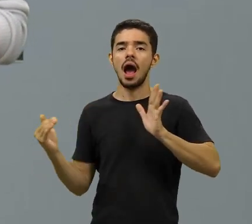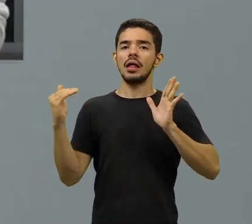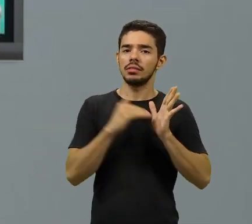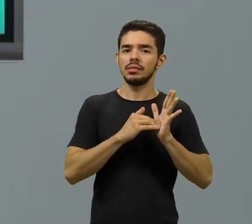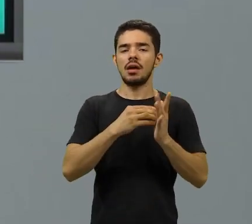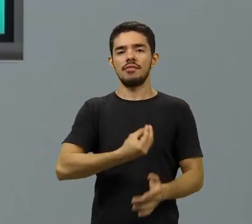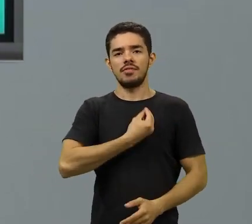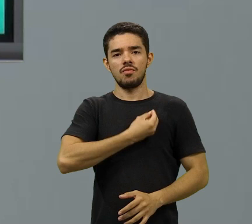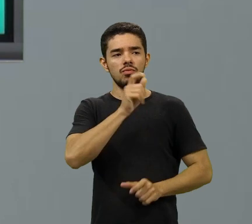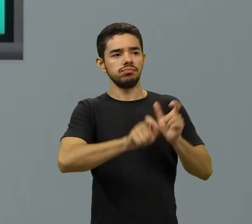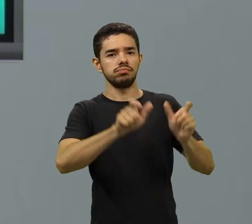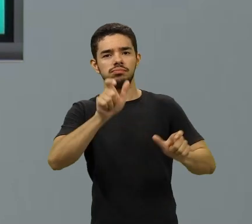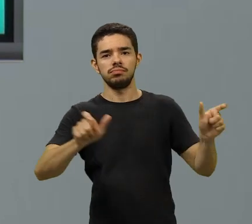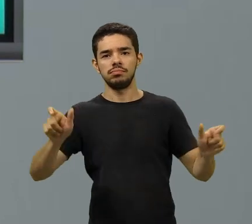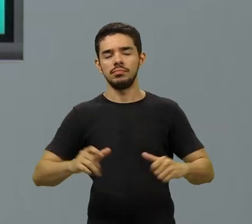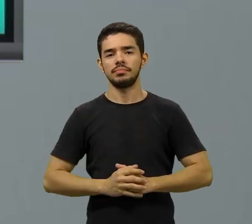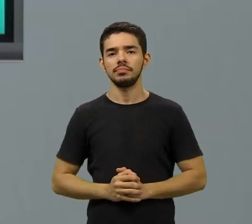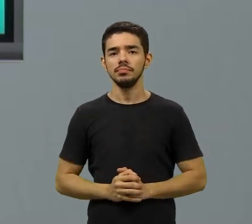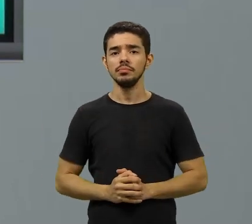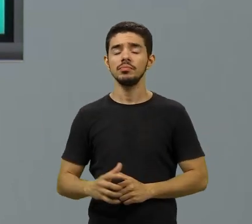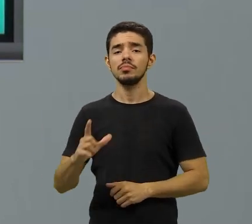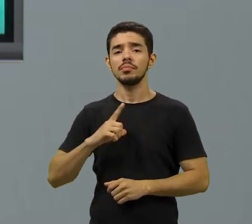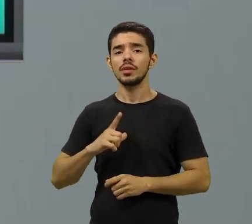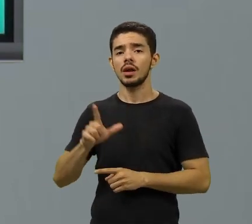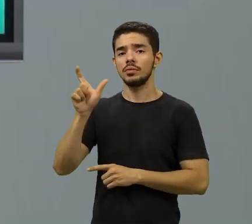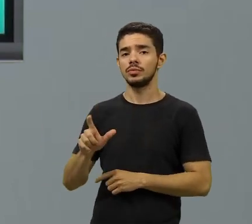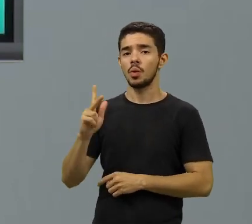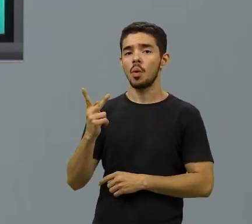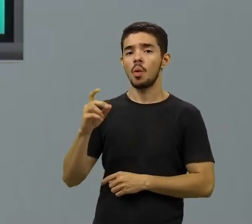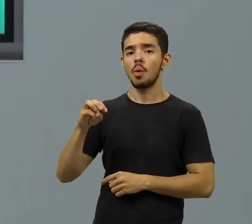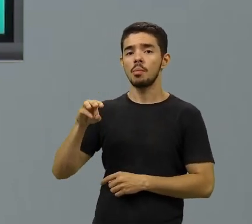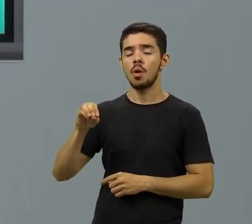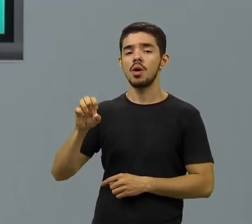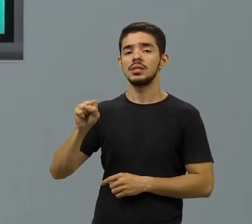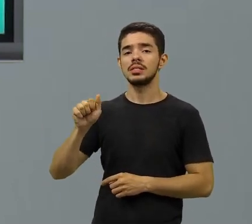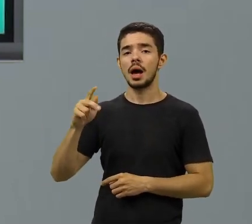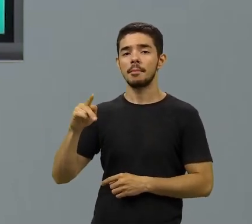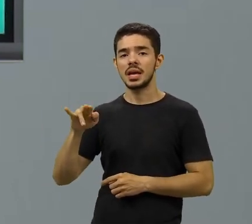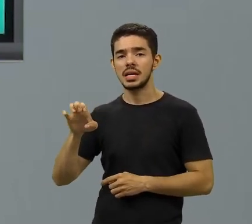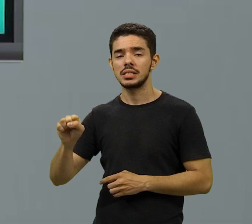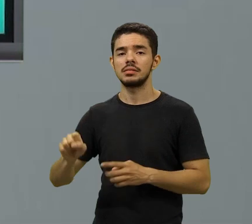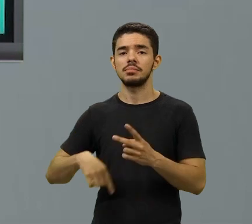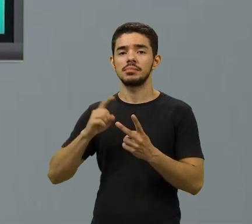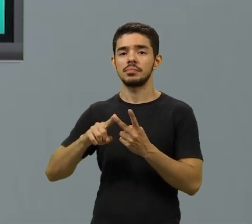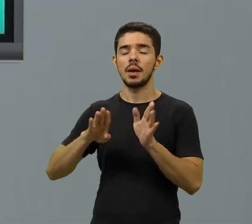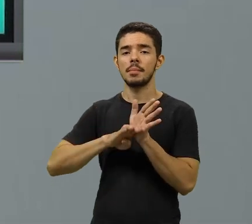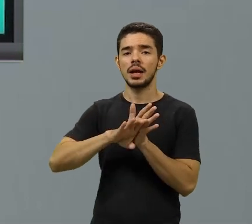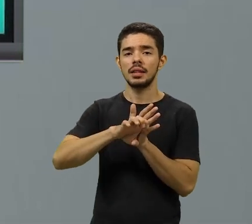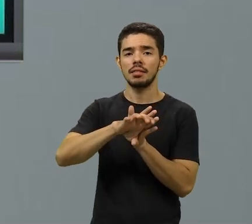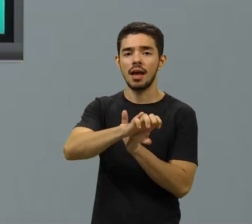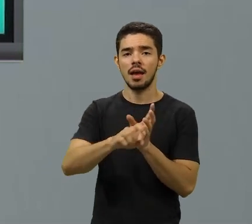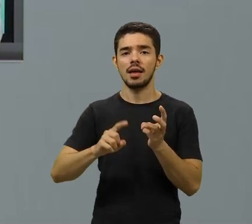seres vivos, né? Que hoje nós temos aí o Homo sapiens, nós temos as bactérias,